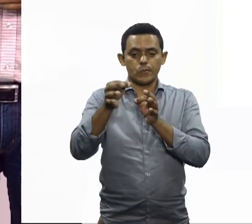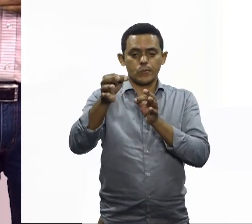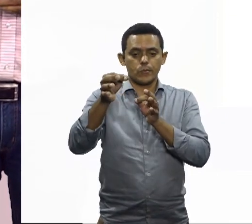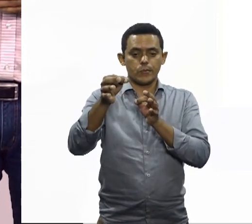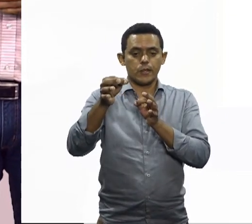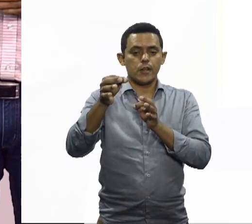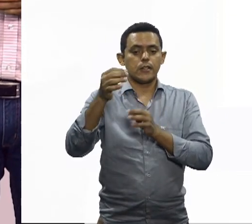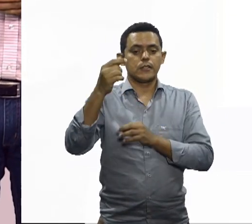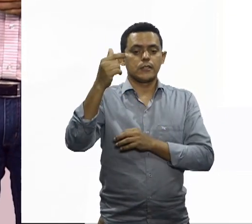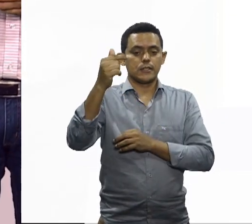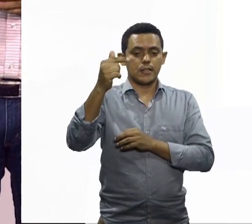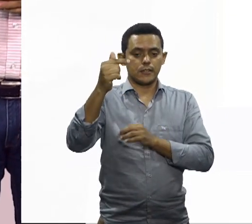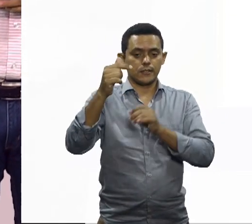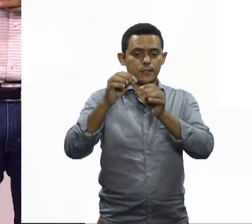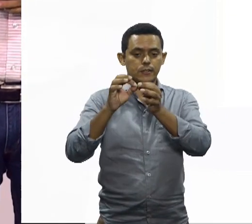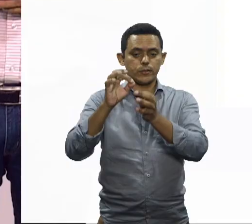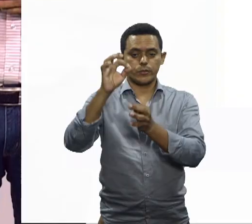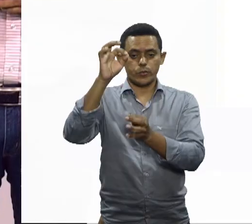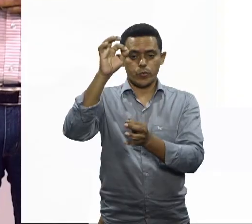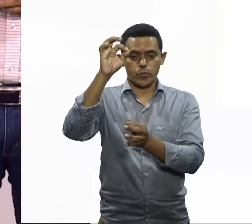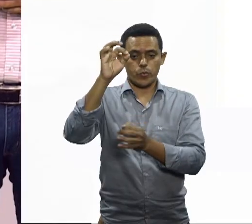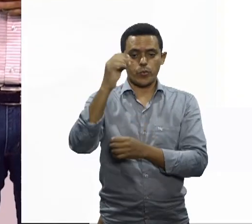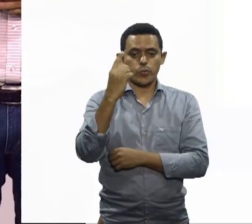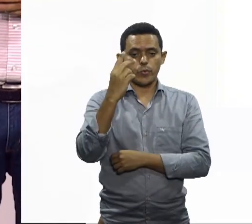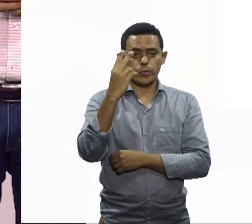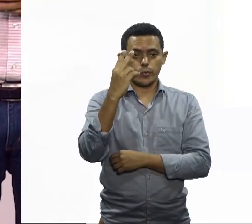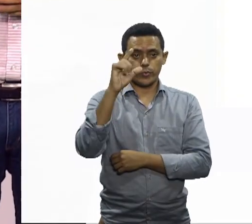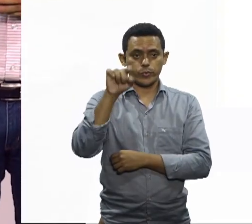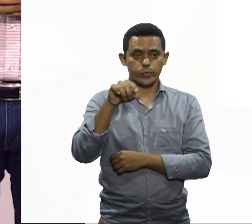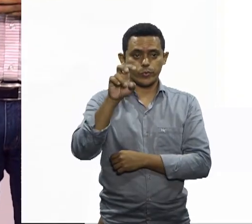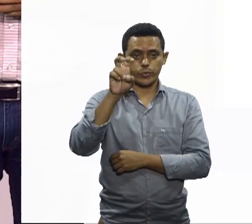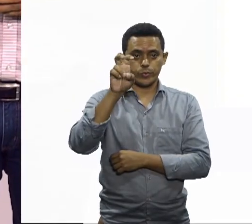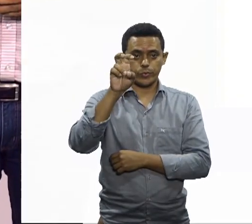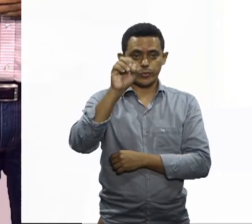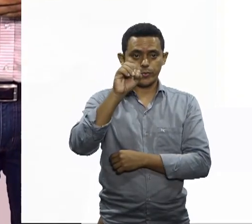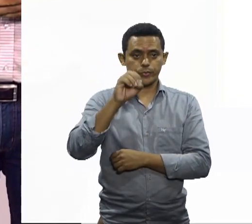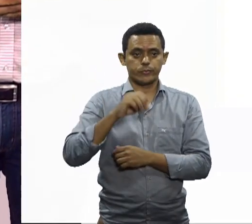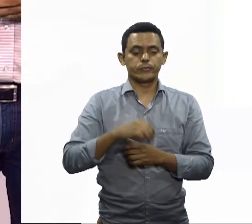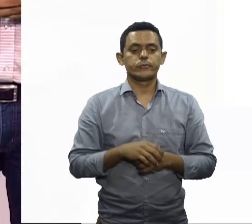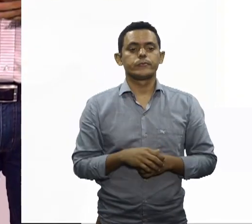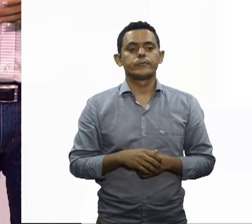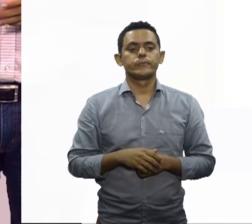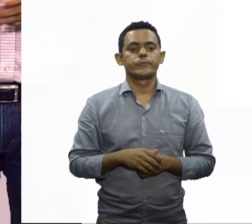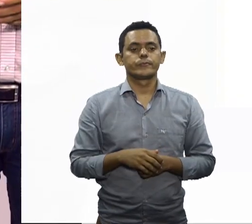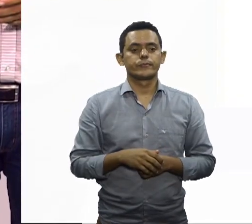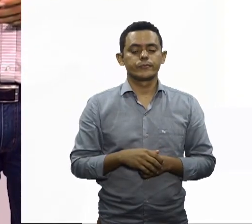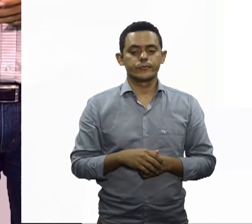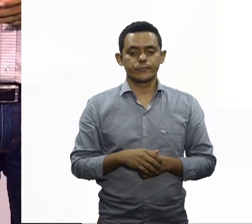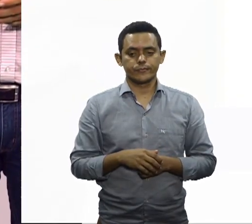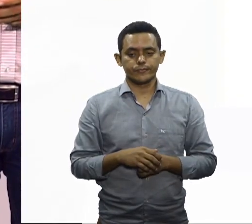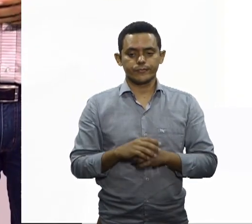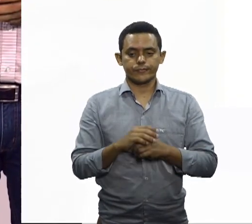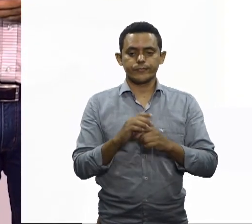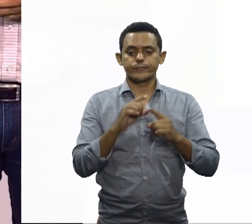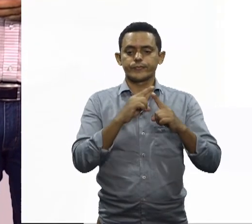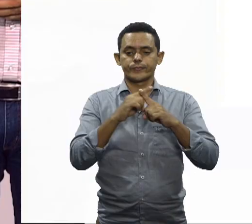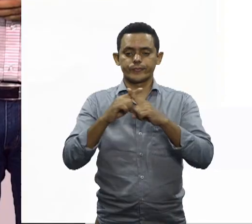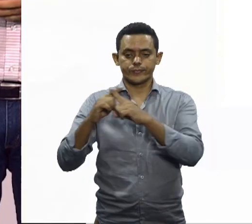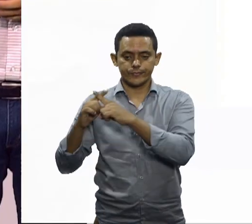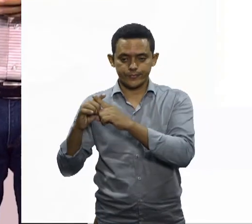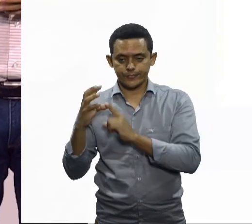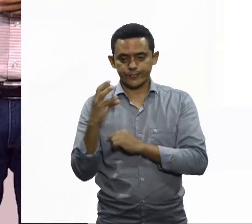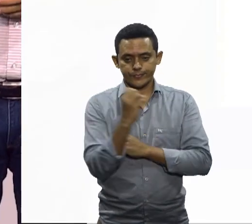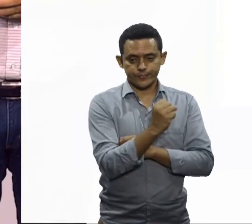2,50, nós temos ali, ó, 10 metros vezes 7 metros vezes 2,50 metros. Multiplicando, você